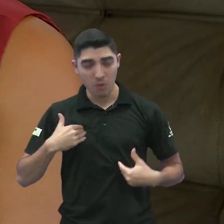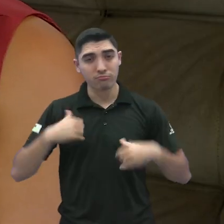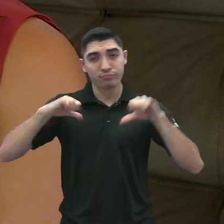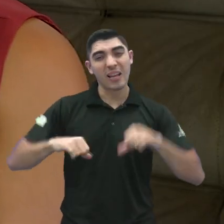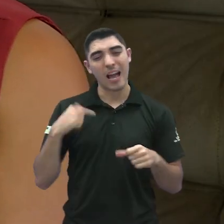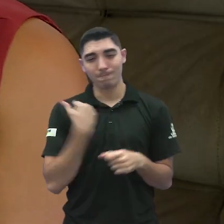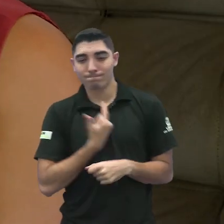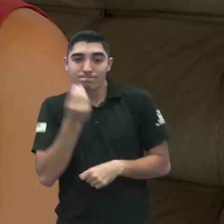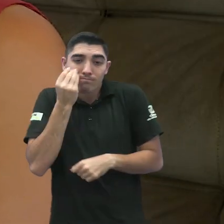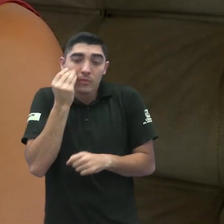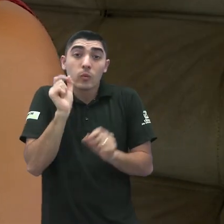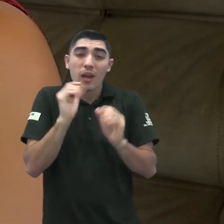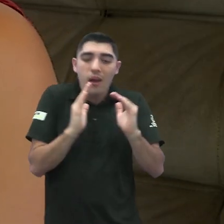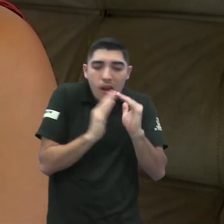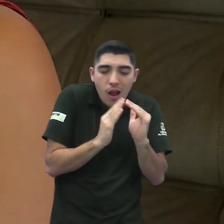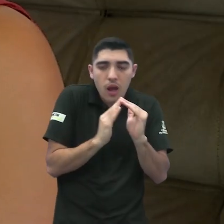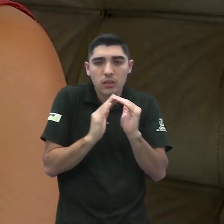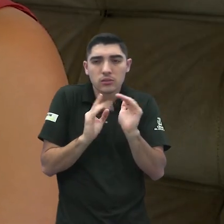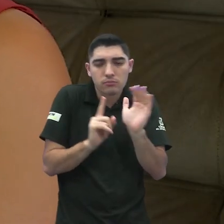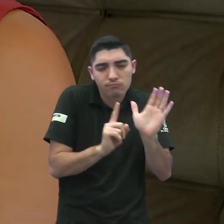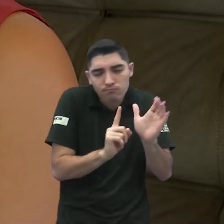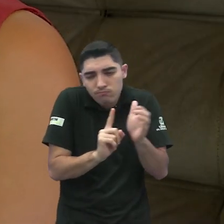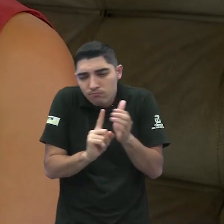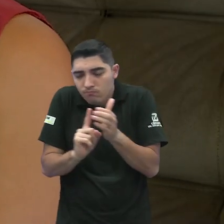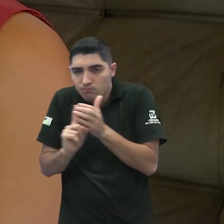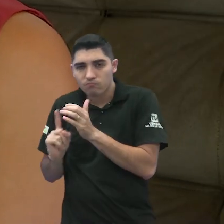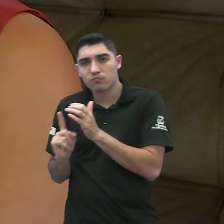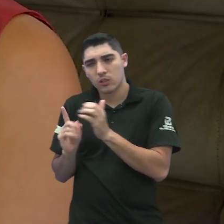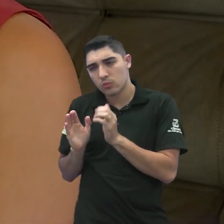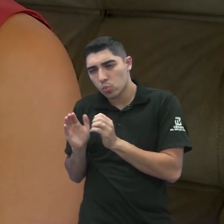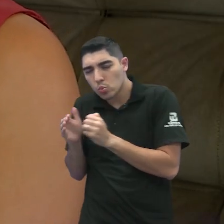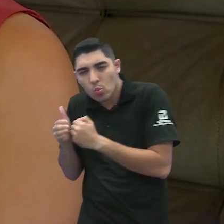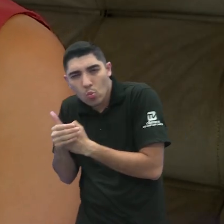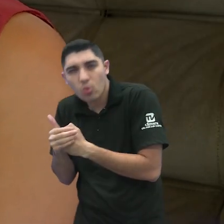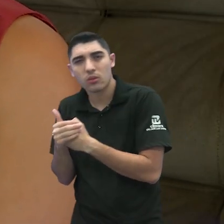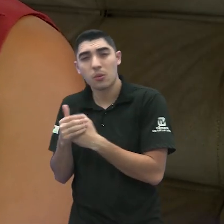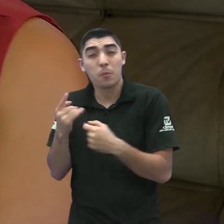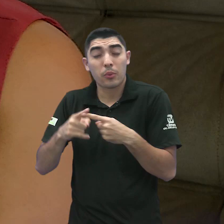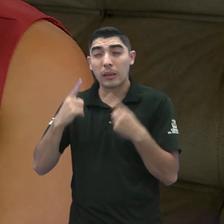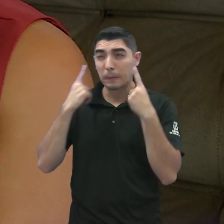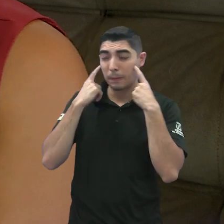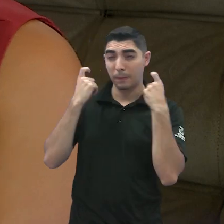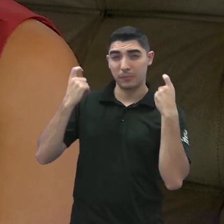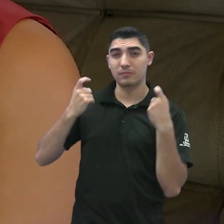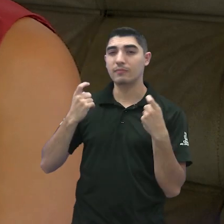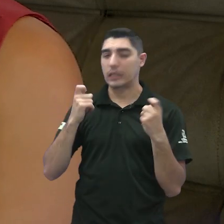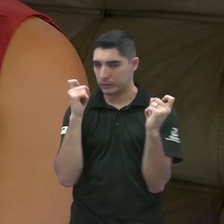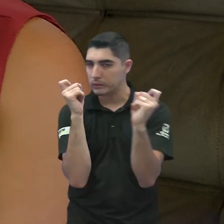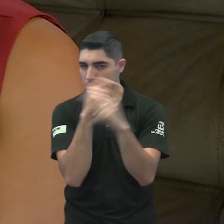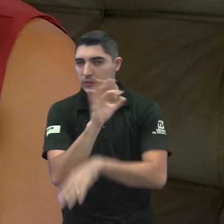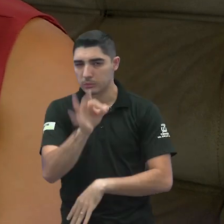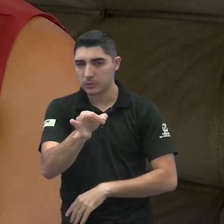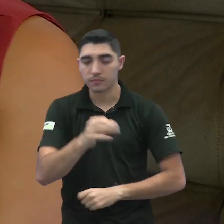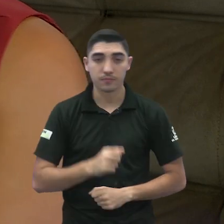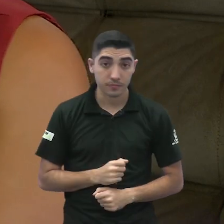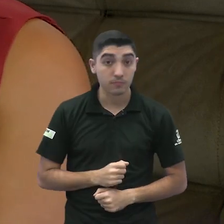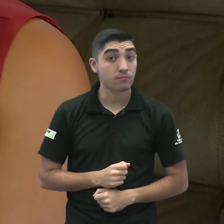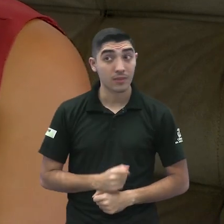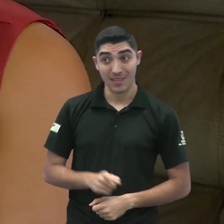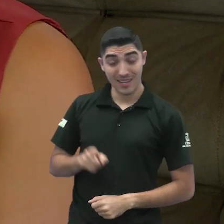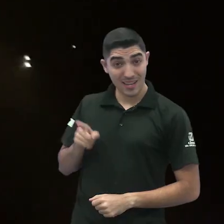A gente acaba tendo que se resguardar um pouco mais quando isso acaba agredindo, né, a parte auditiva deles. Então, é